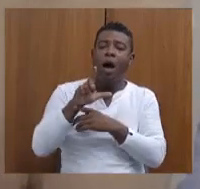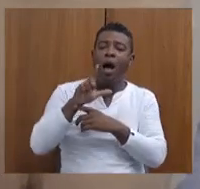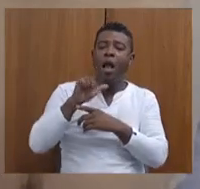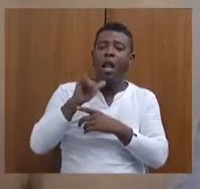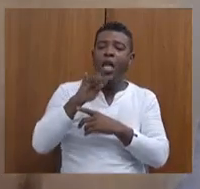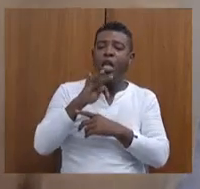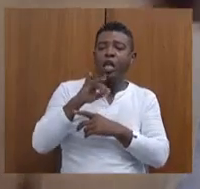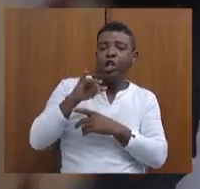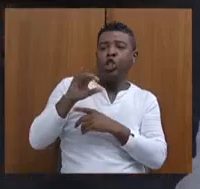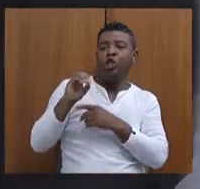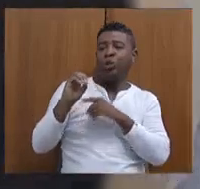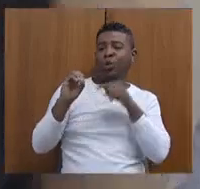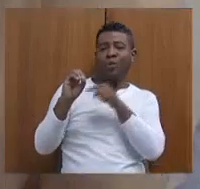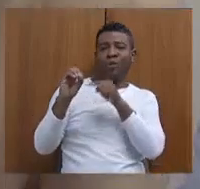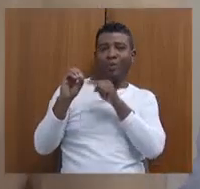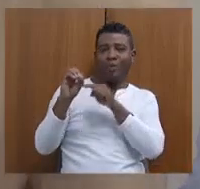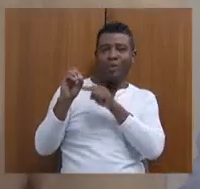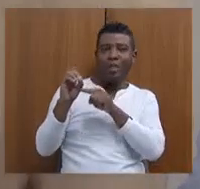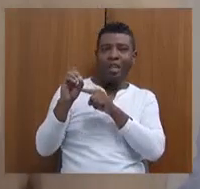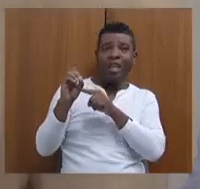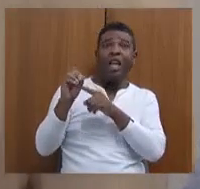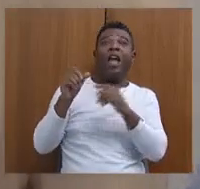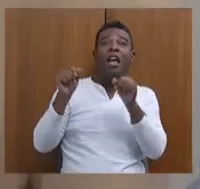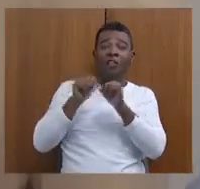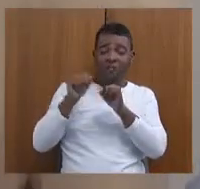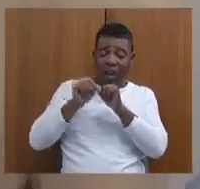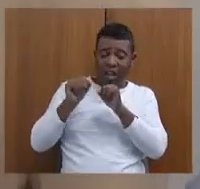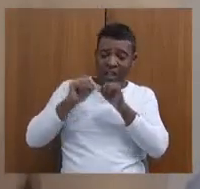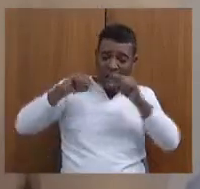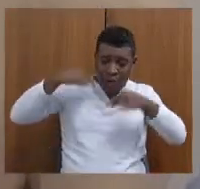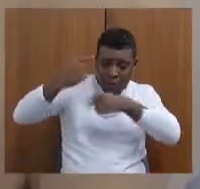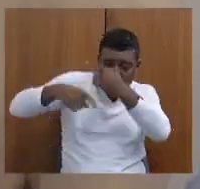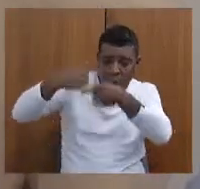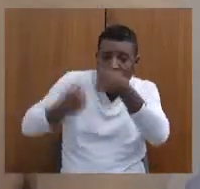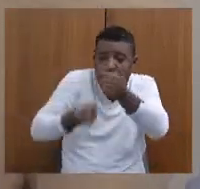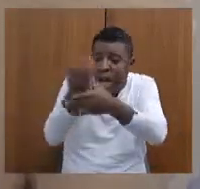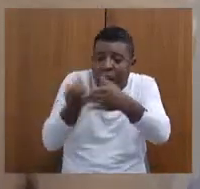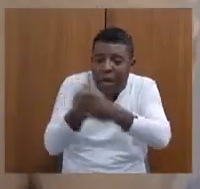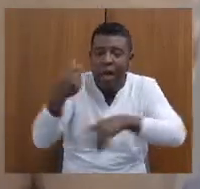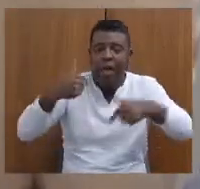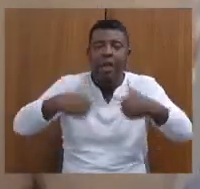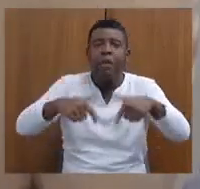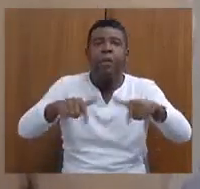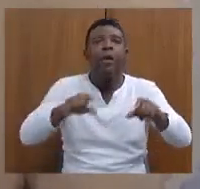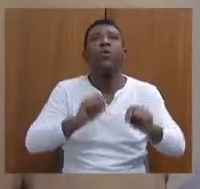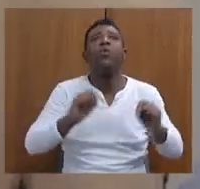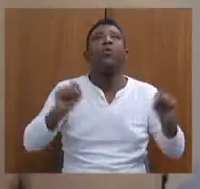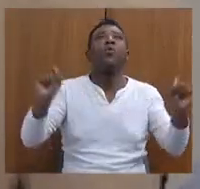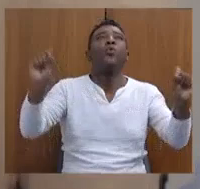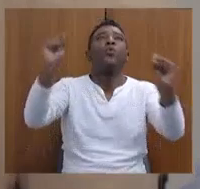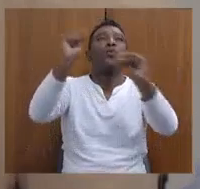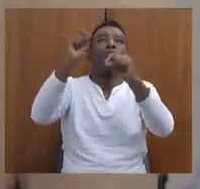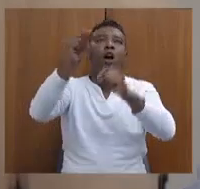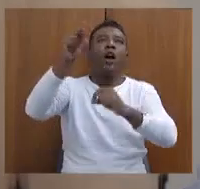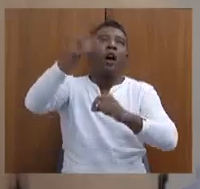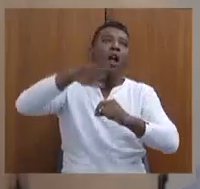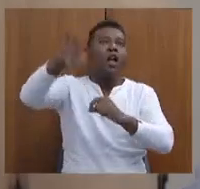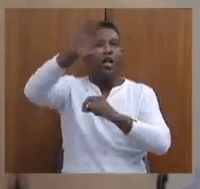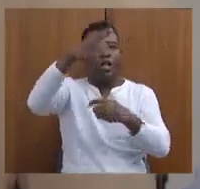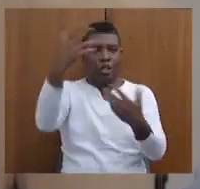a essa bola gerar e os empregos serem gera dos nessas regiões